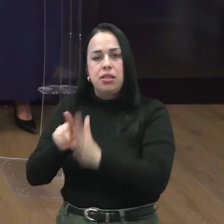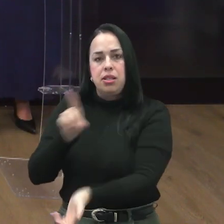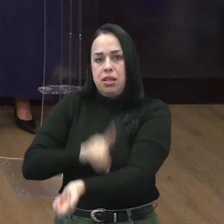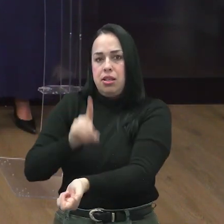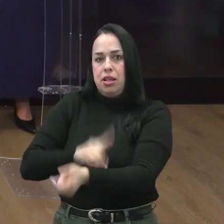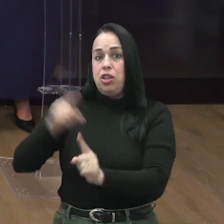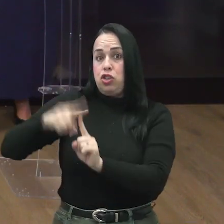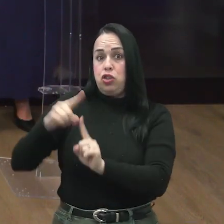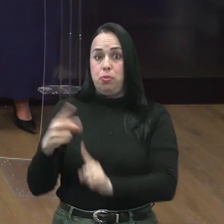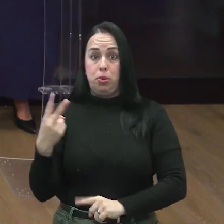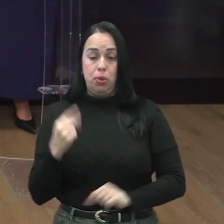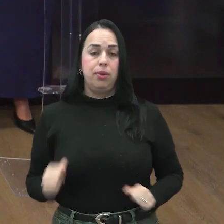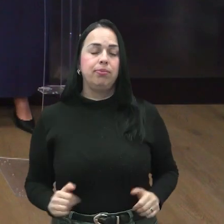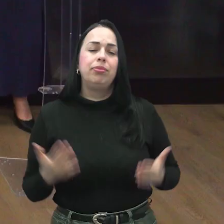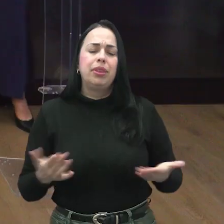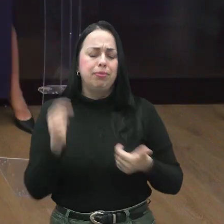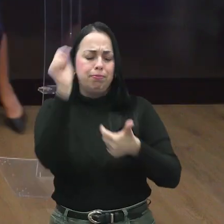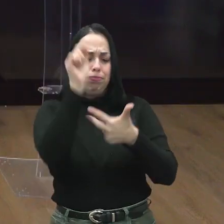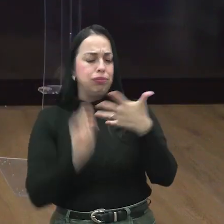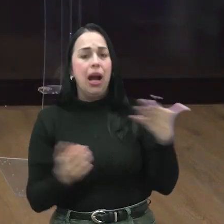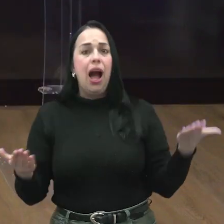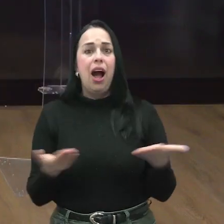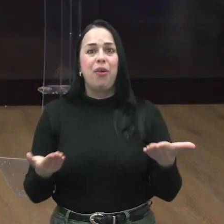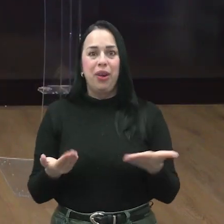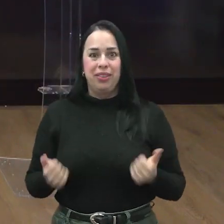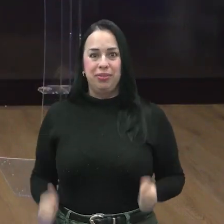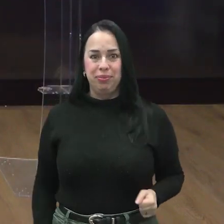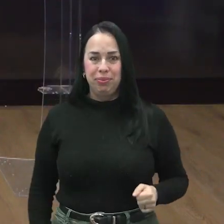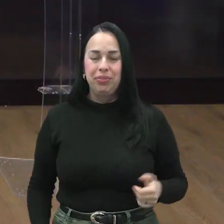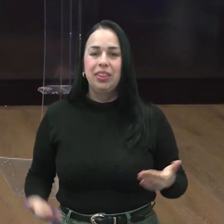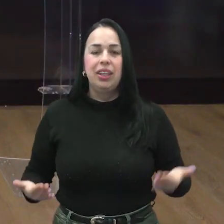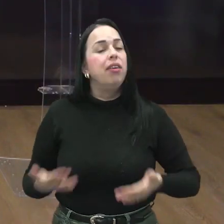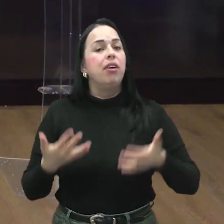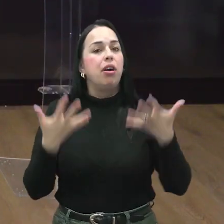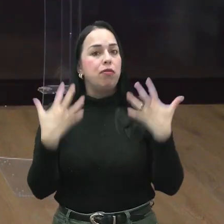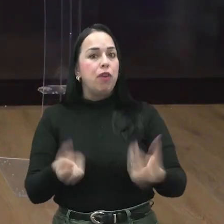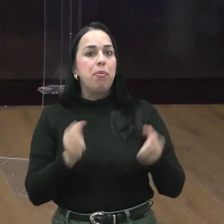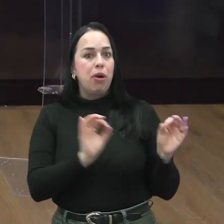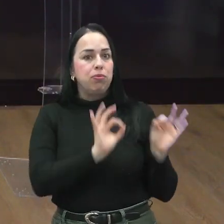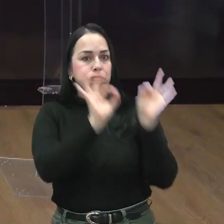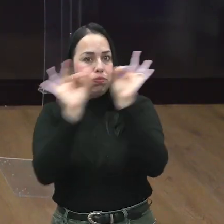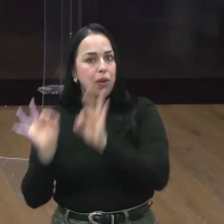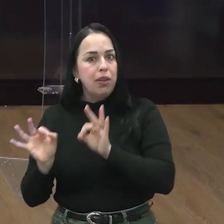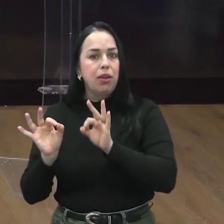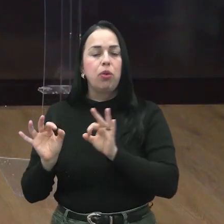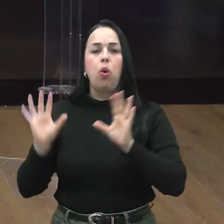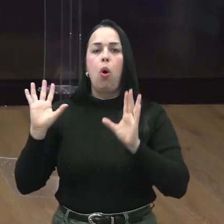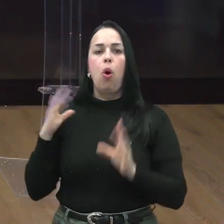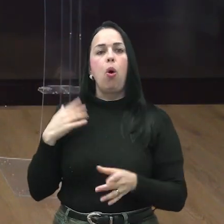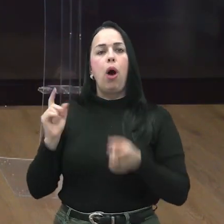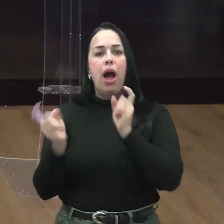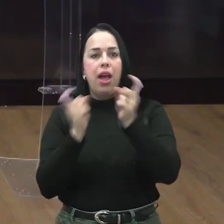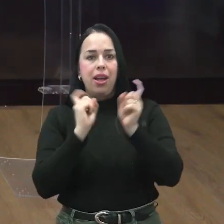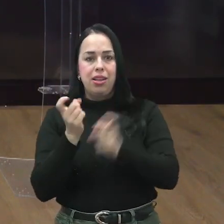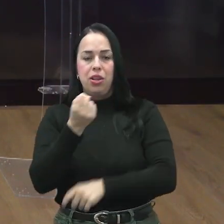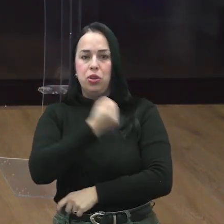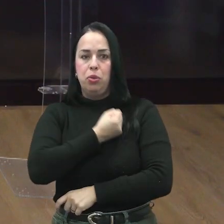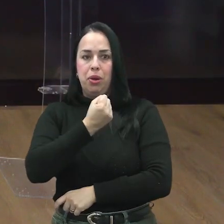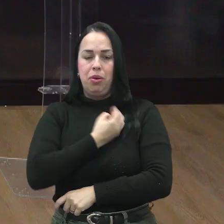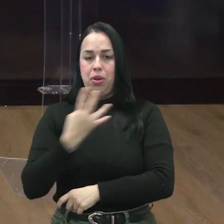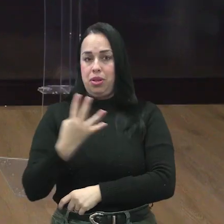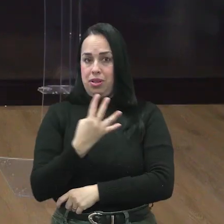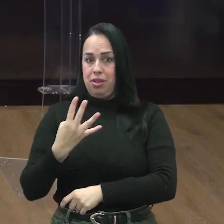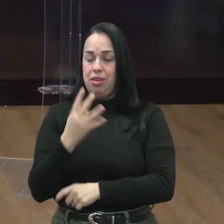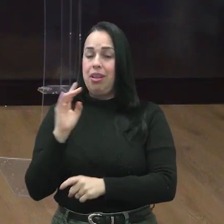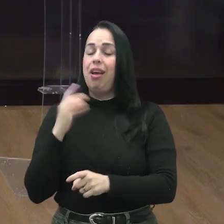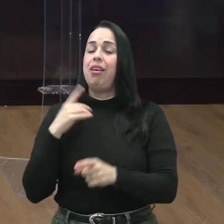pessoas assintomáticas. Tudo isso a partir de agora. Vamos começar a edição de hoje com o balanço da 44ª sessão